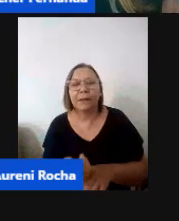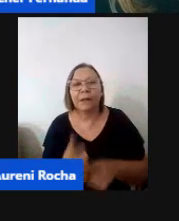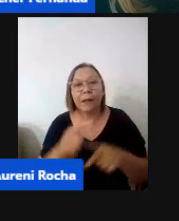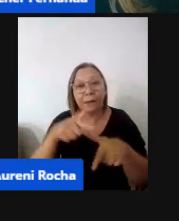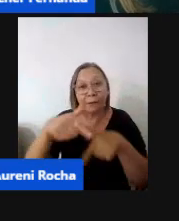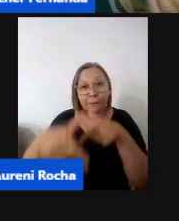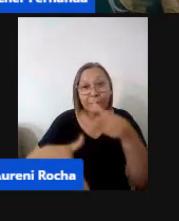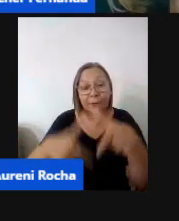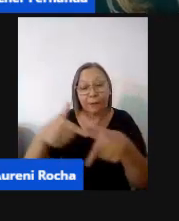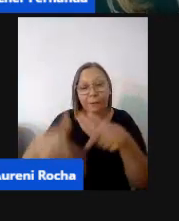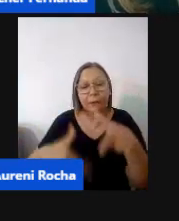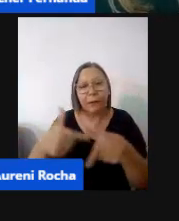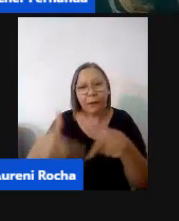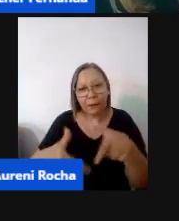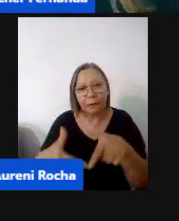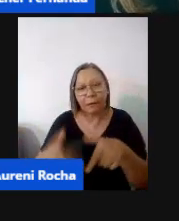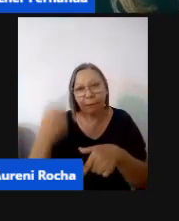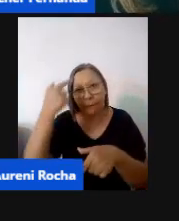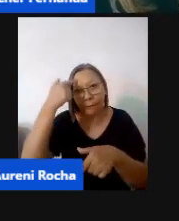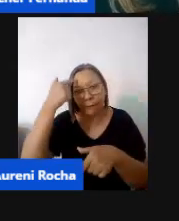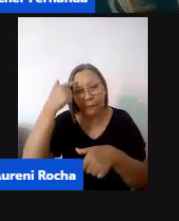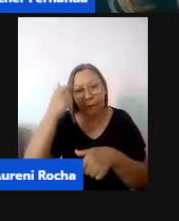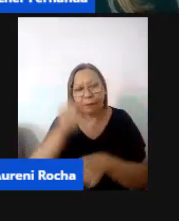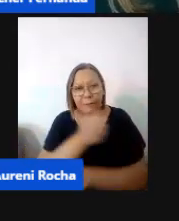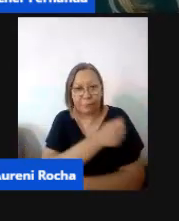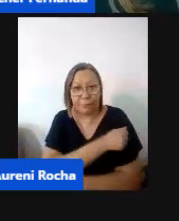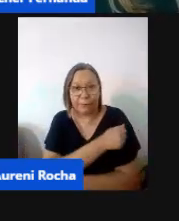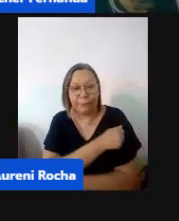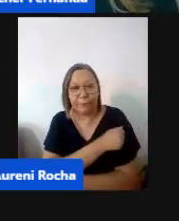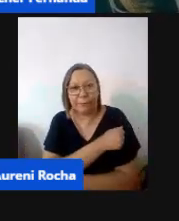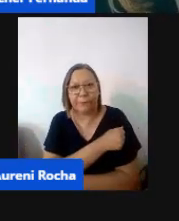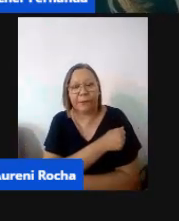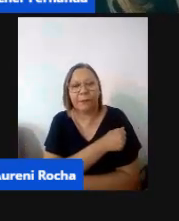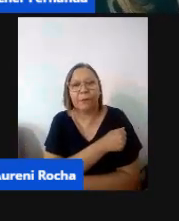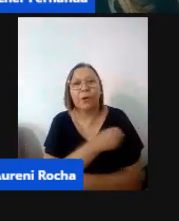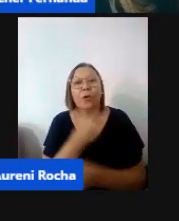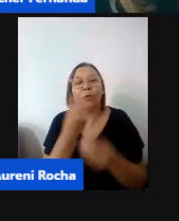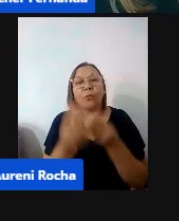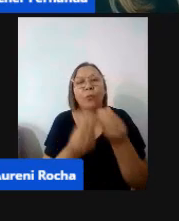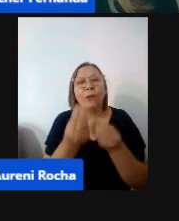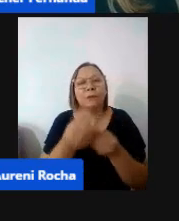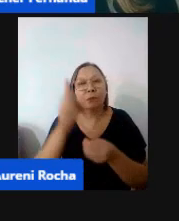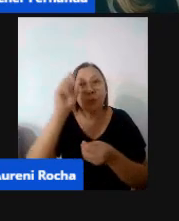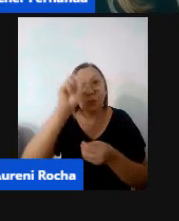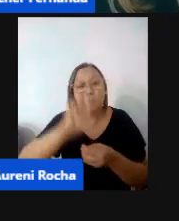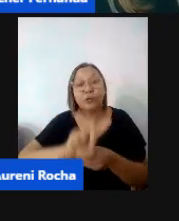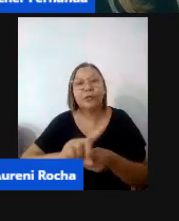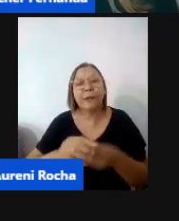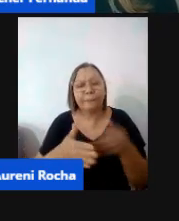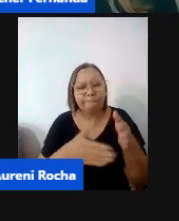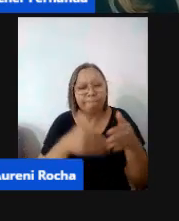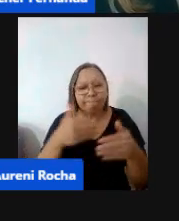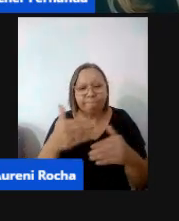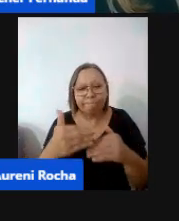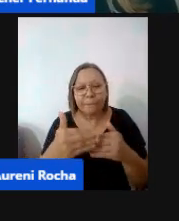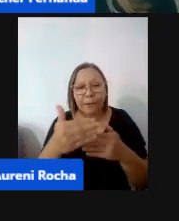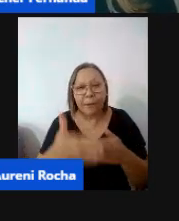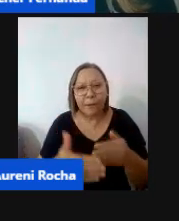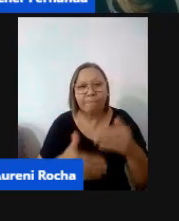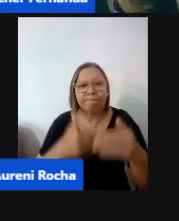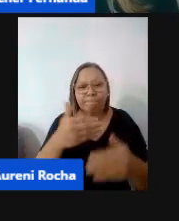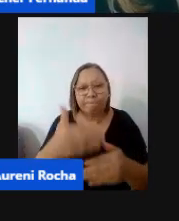na frequência que ela consumia esses alimentos. E aí a gente trabalhou um pouquinho mais esse